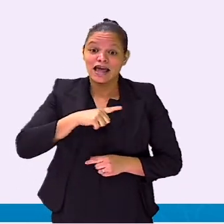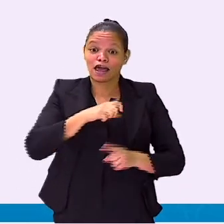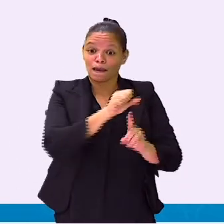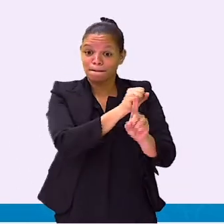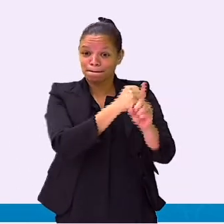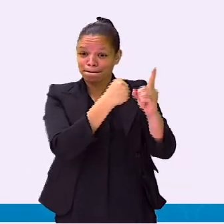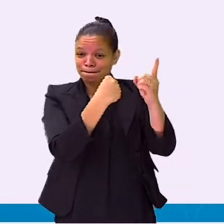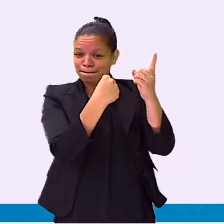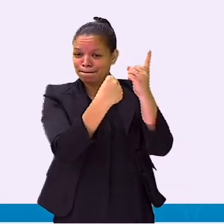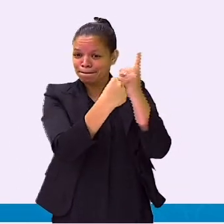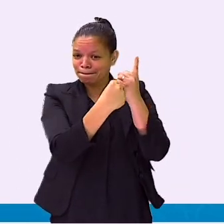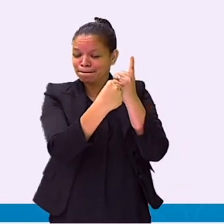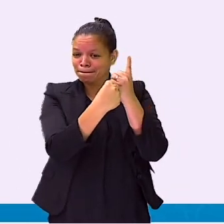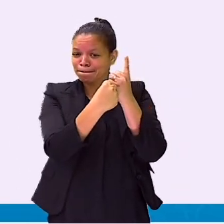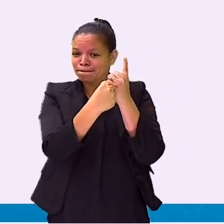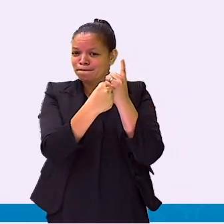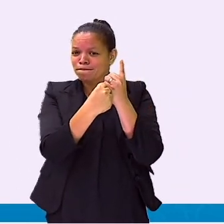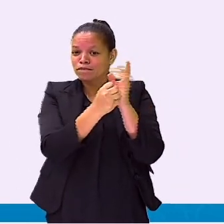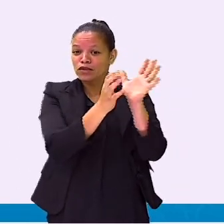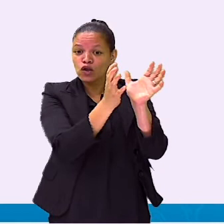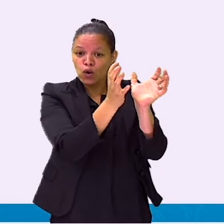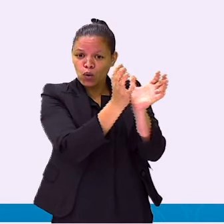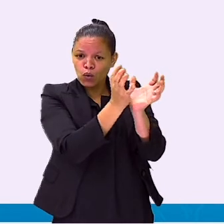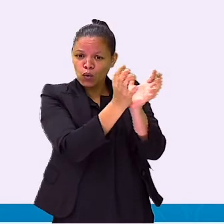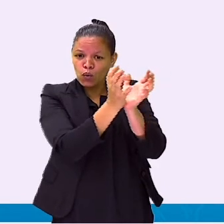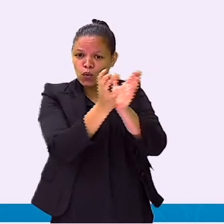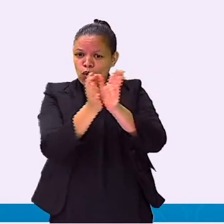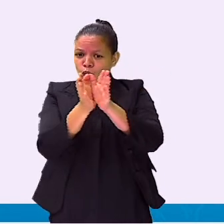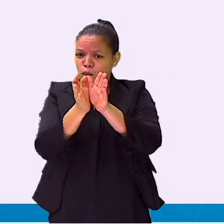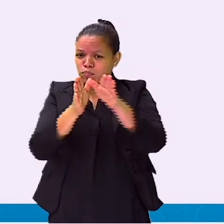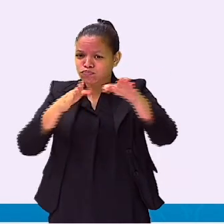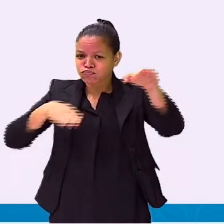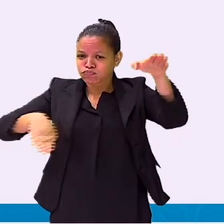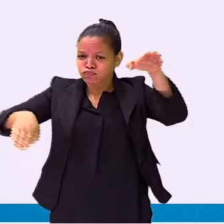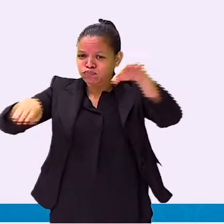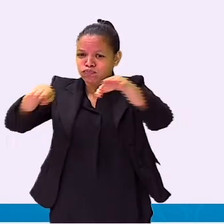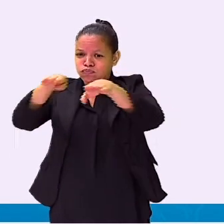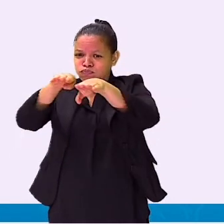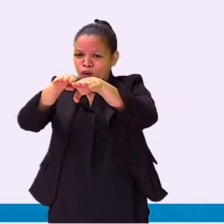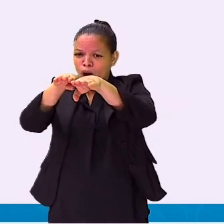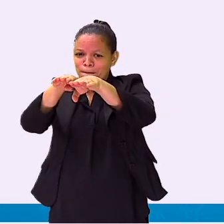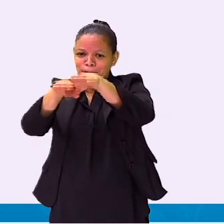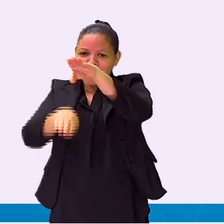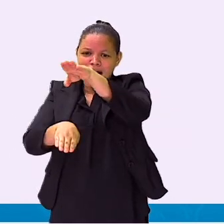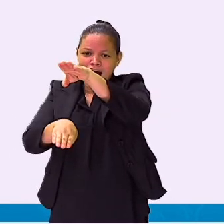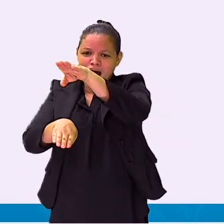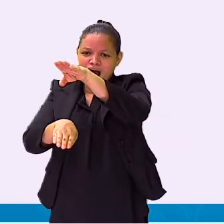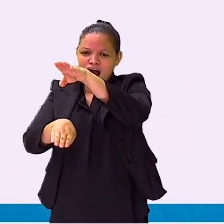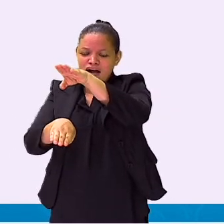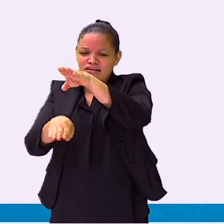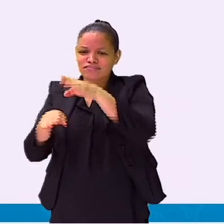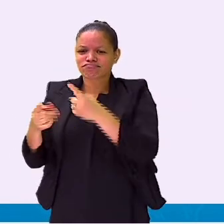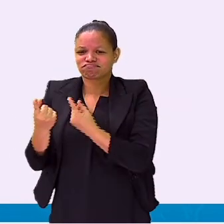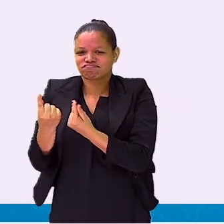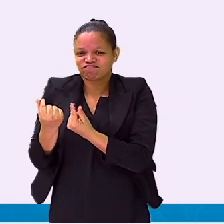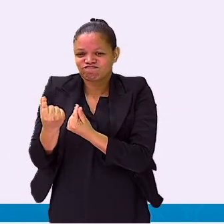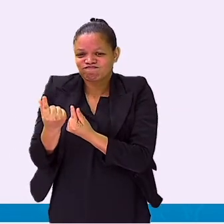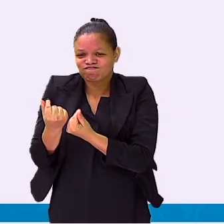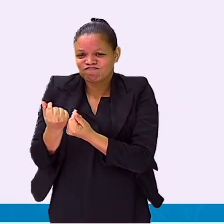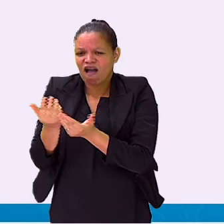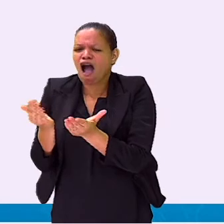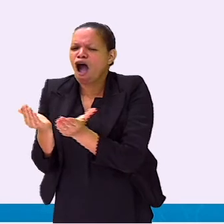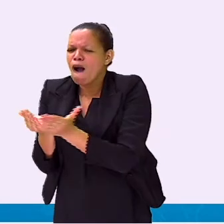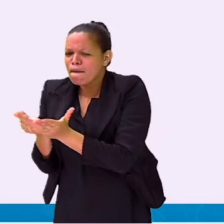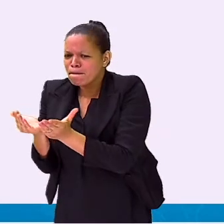sendo um estado muito rico, existe ainda a desigualdade. Existem áreas como Jequitinhonha e o norte